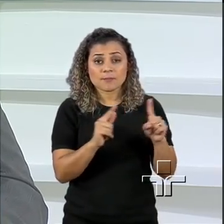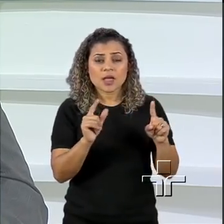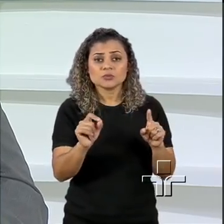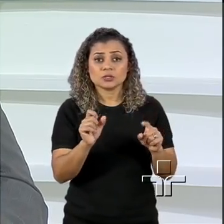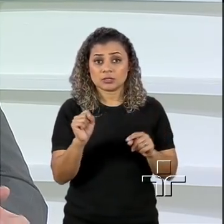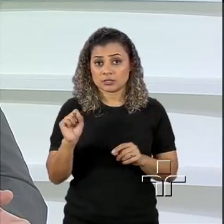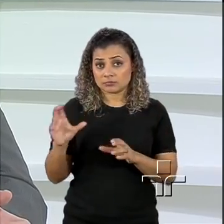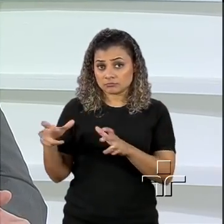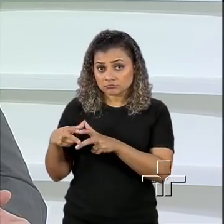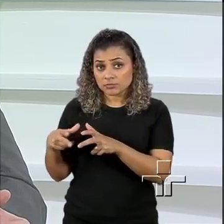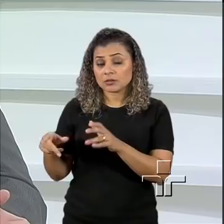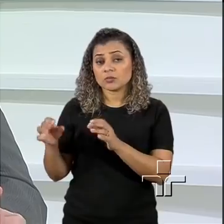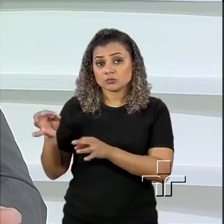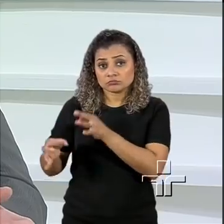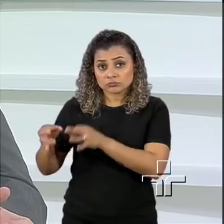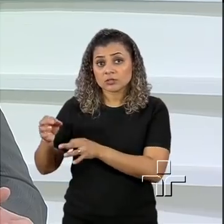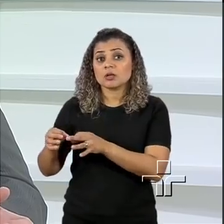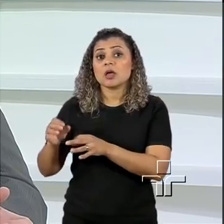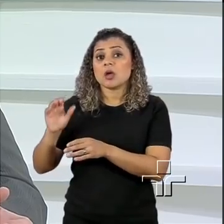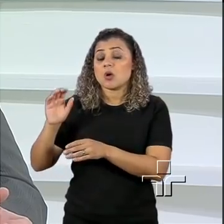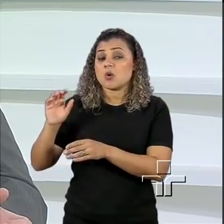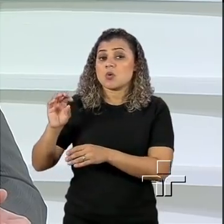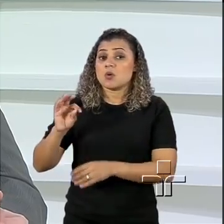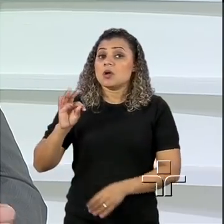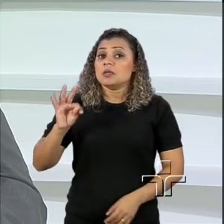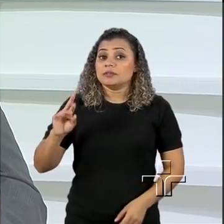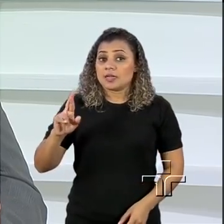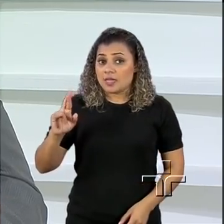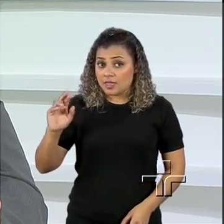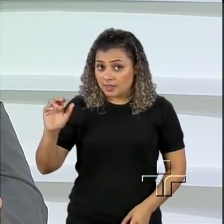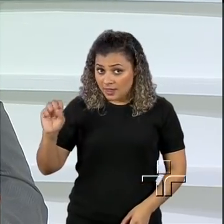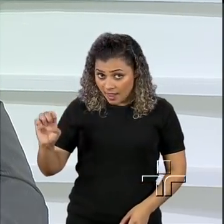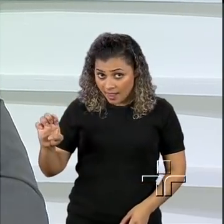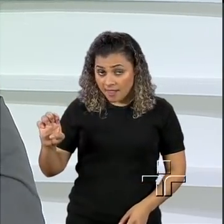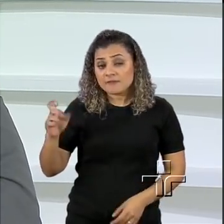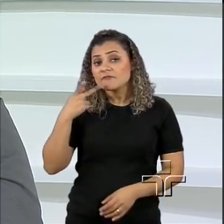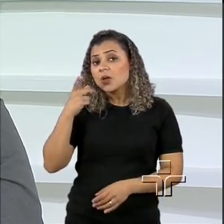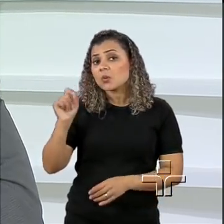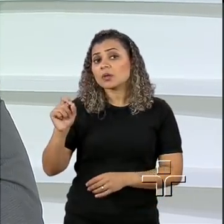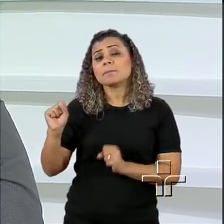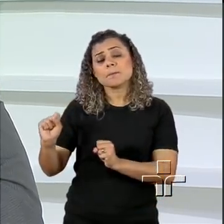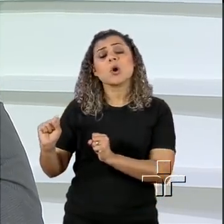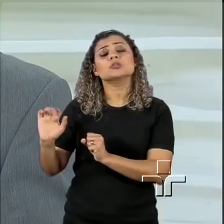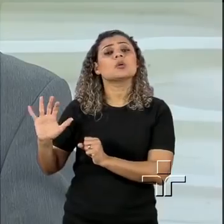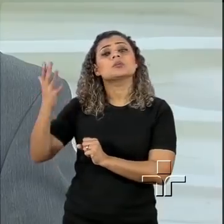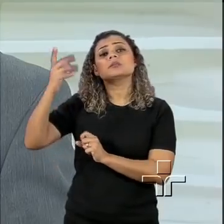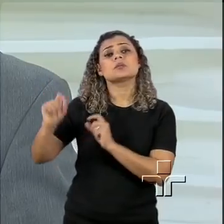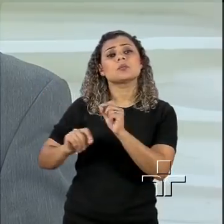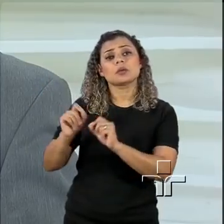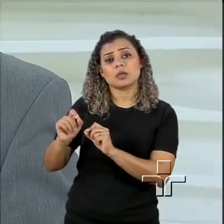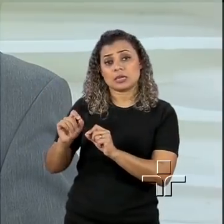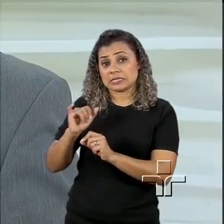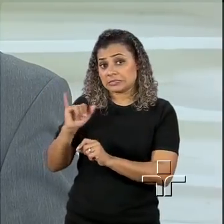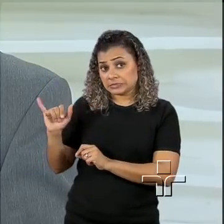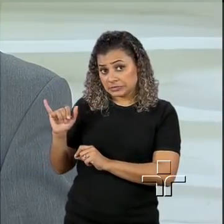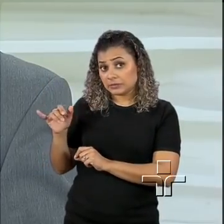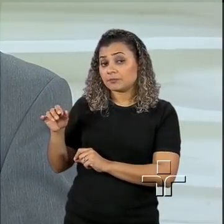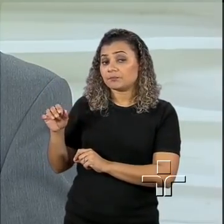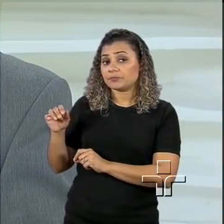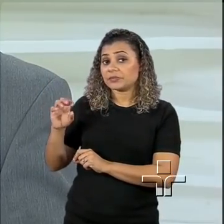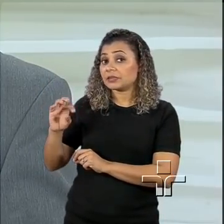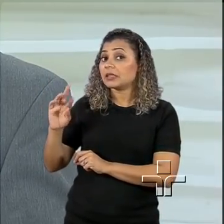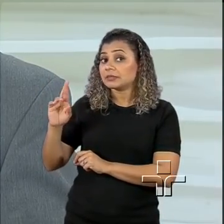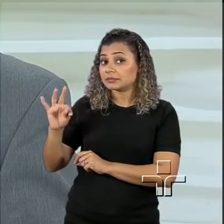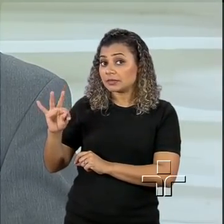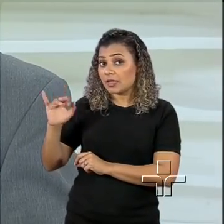Superior Eleitoral pode não entender assim em referência ao ex-presidente Lula. Pelo que o senhor falou aqui, a gente pode entender assim que se o Tribunal Superior Eleitoral